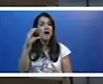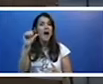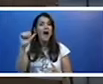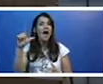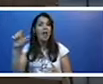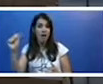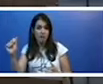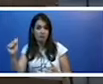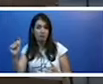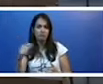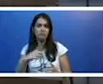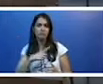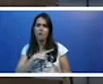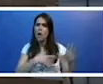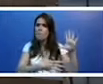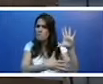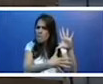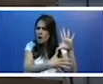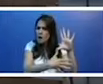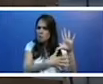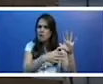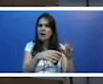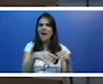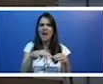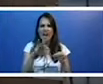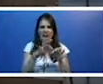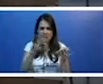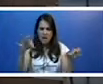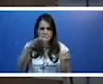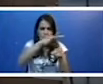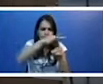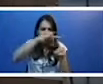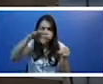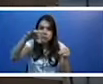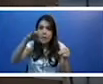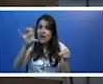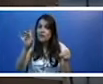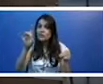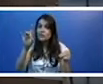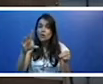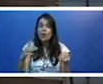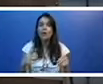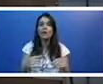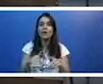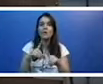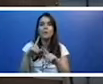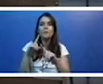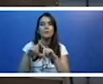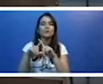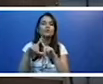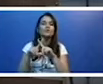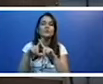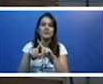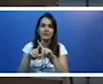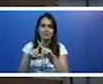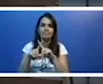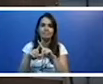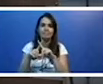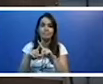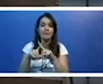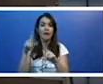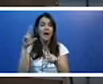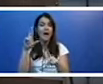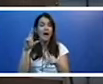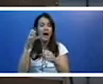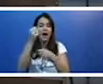mapa tá dando isso daqui, basta eu pegar esse valor, multiplicar por quanto é a razão da